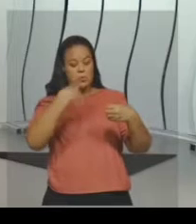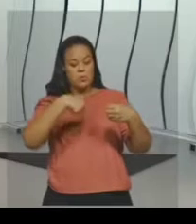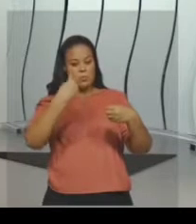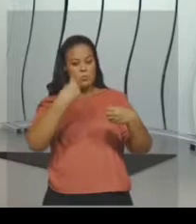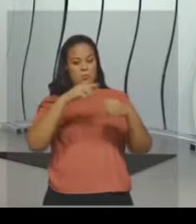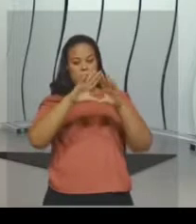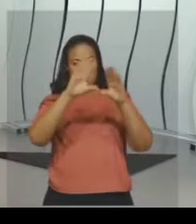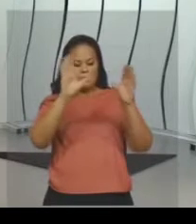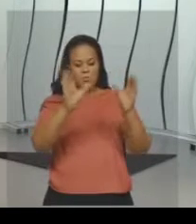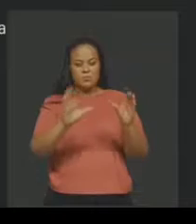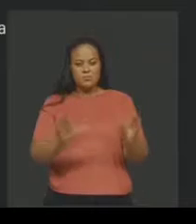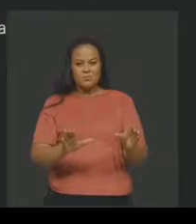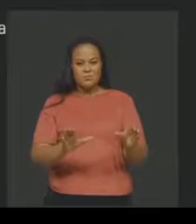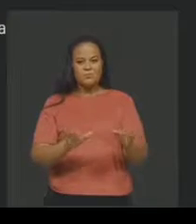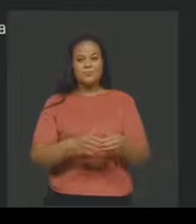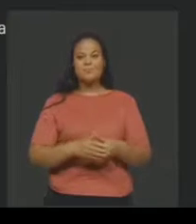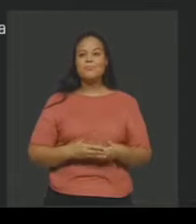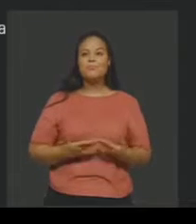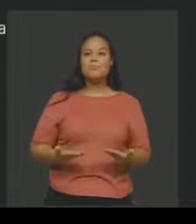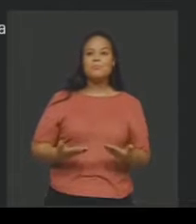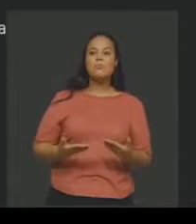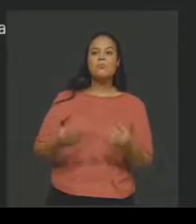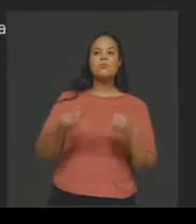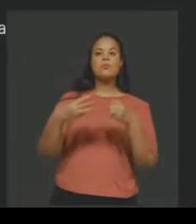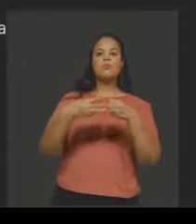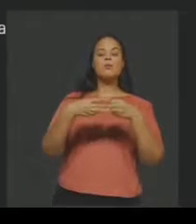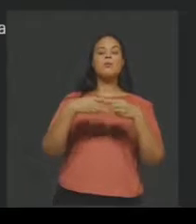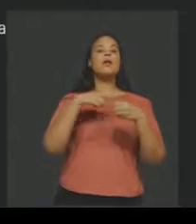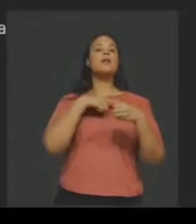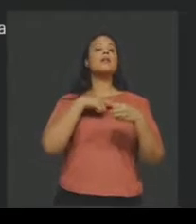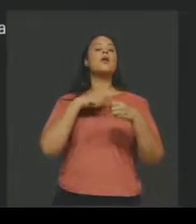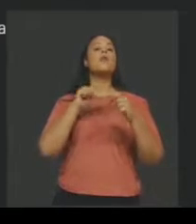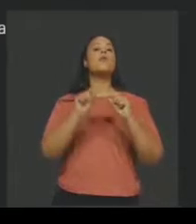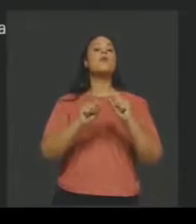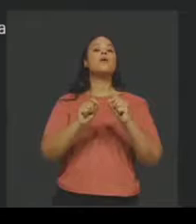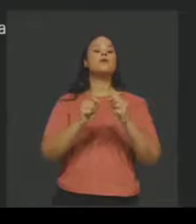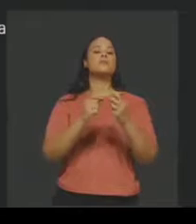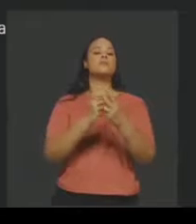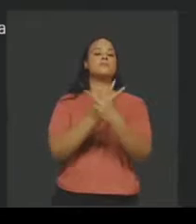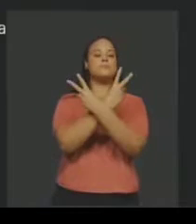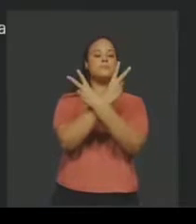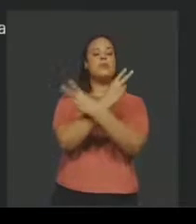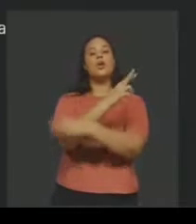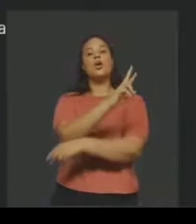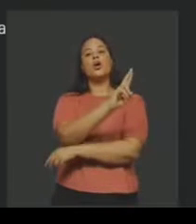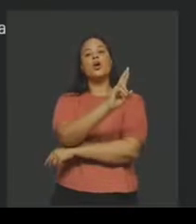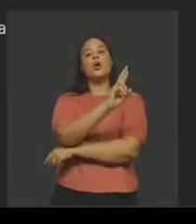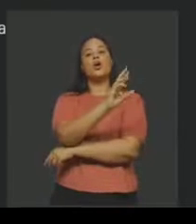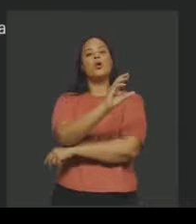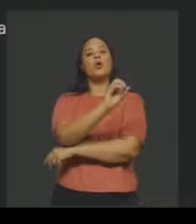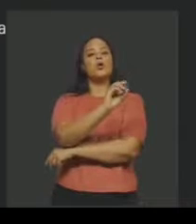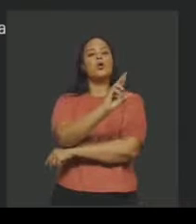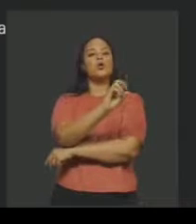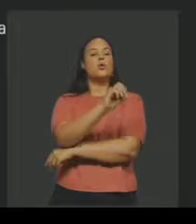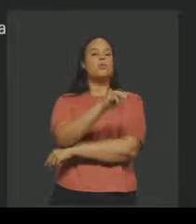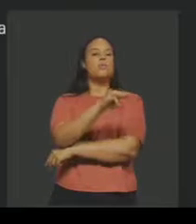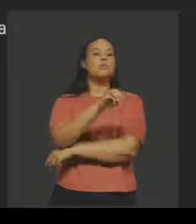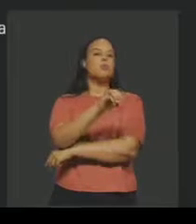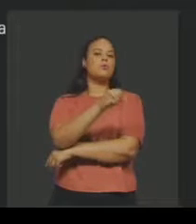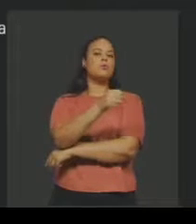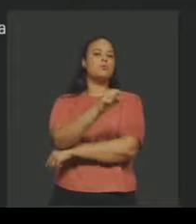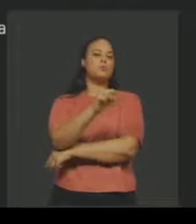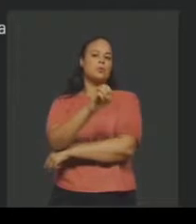Bom, as bactérias, além da cápsula, então, elas têm um cromossomo, uma única molécula de dupla fita circular